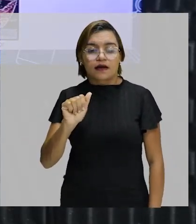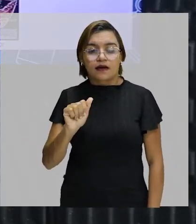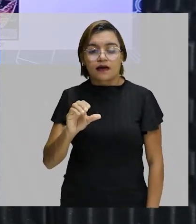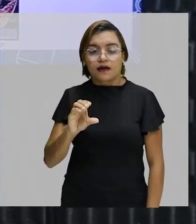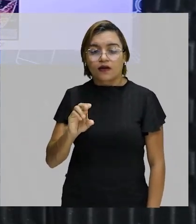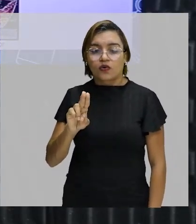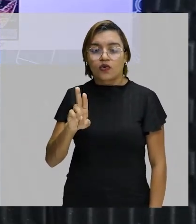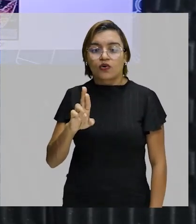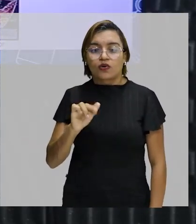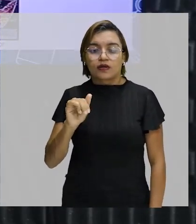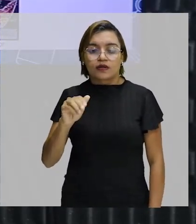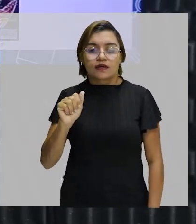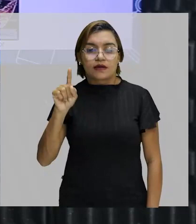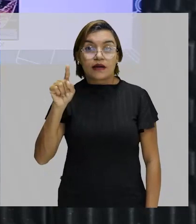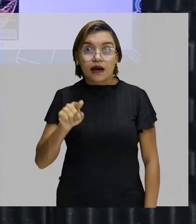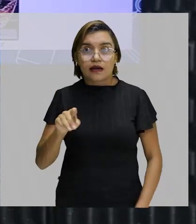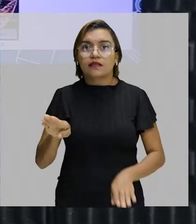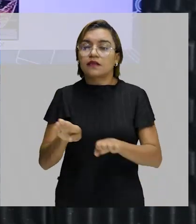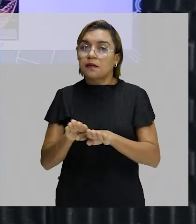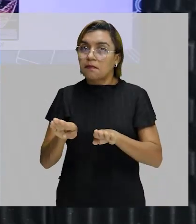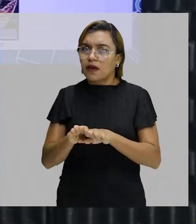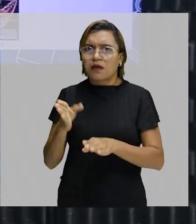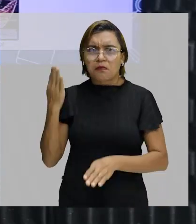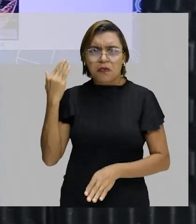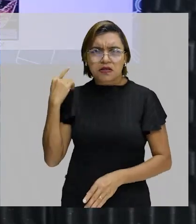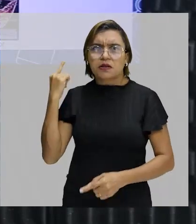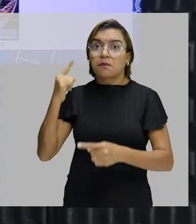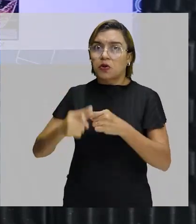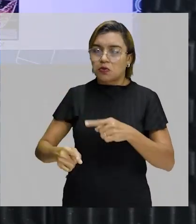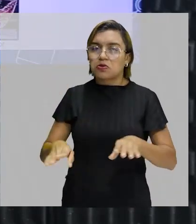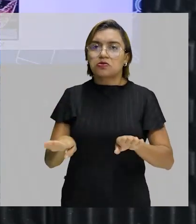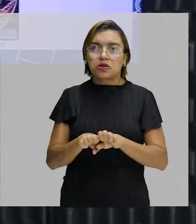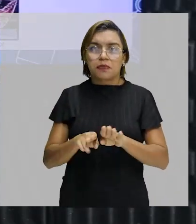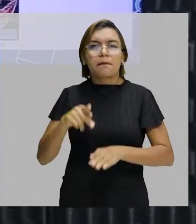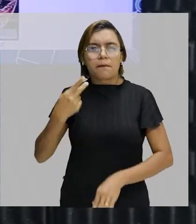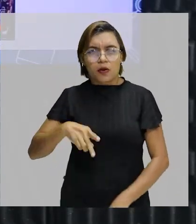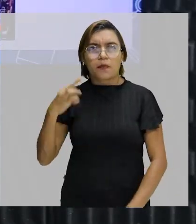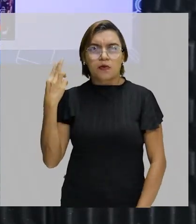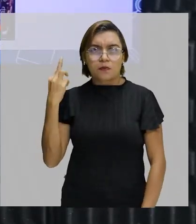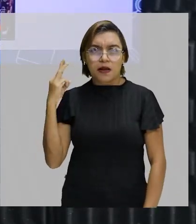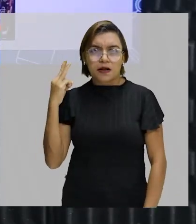ser visto como uma dança profana, muito provocante.